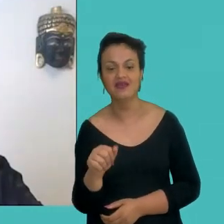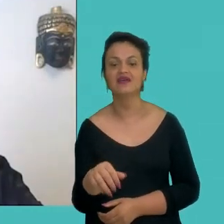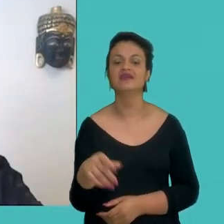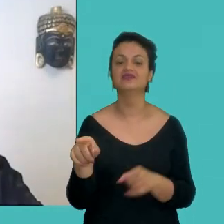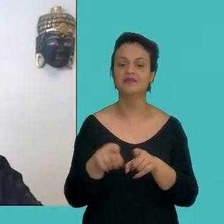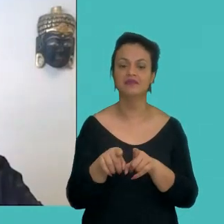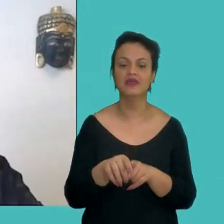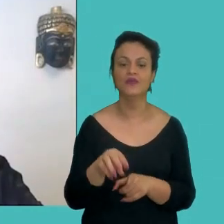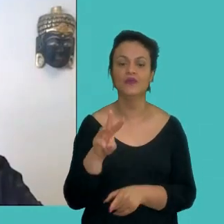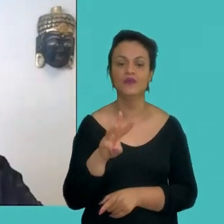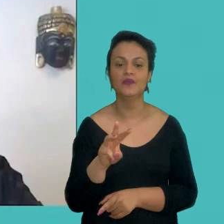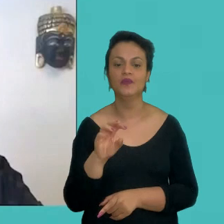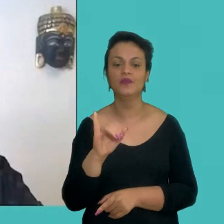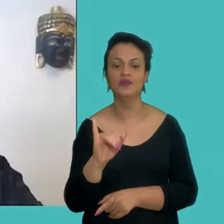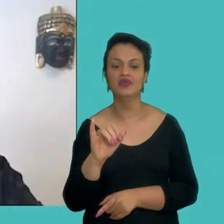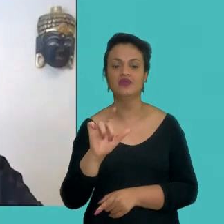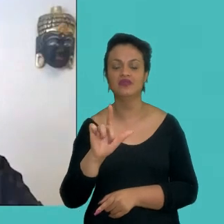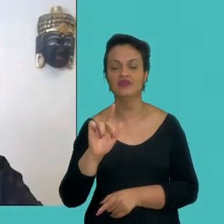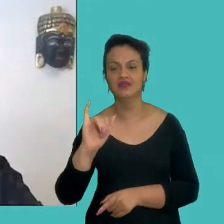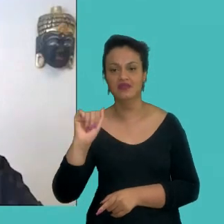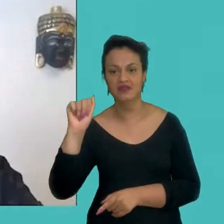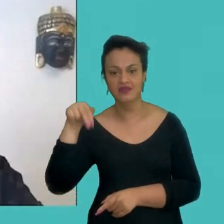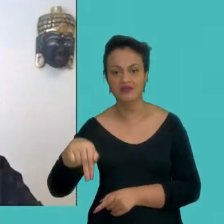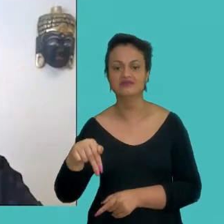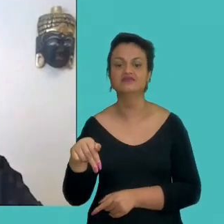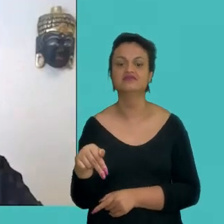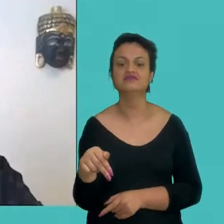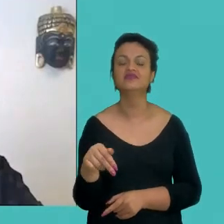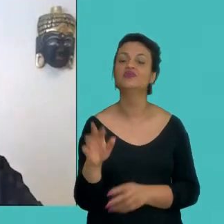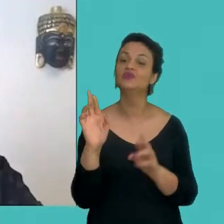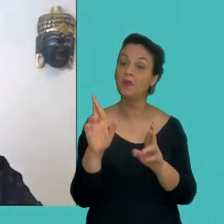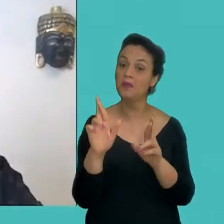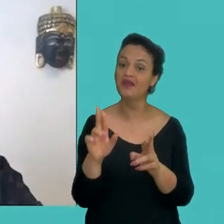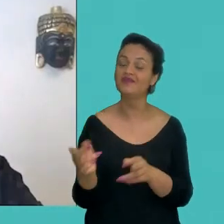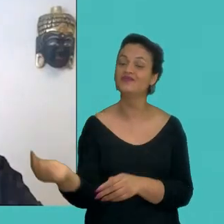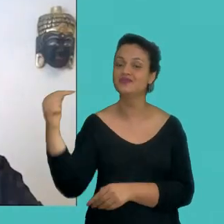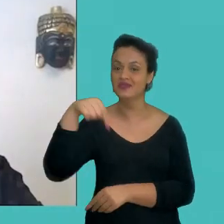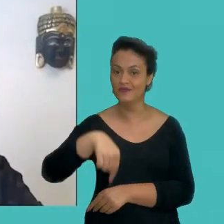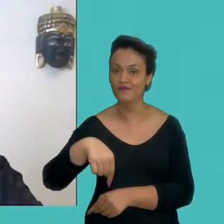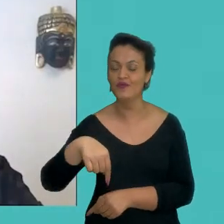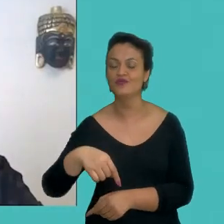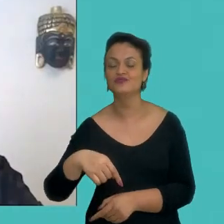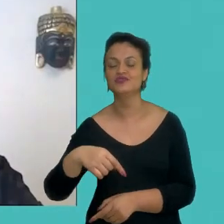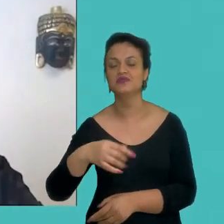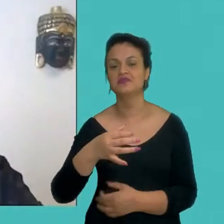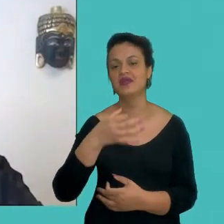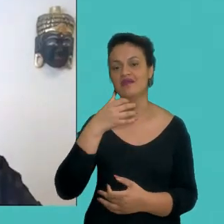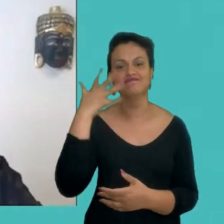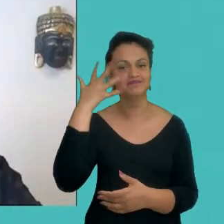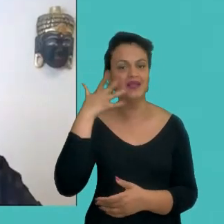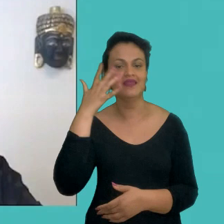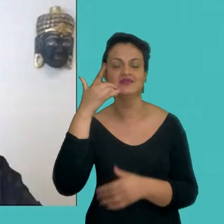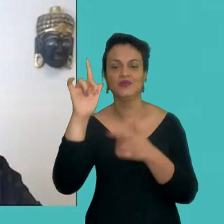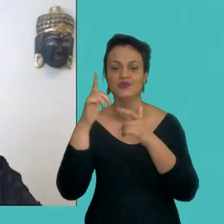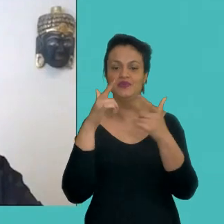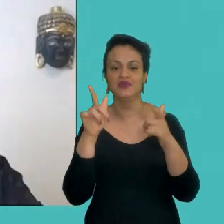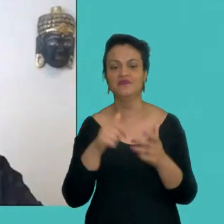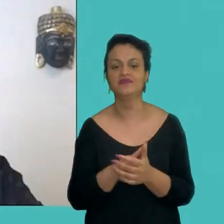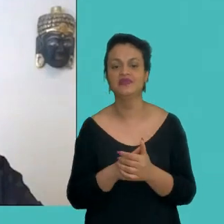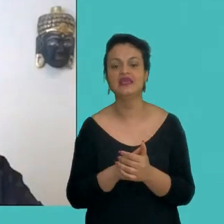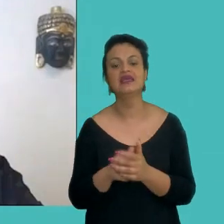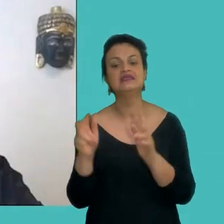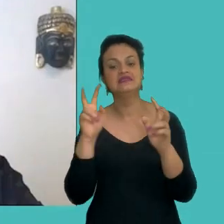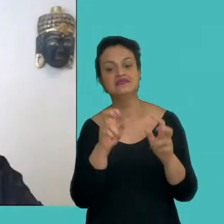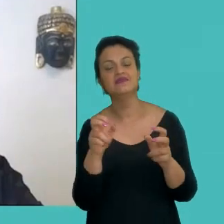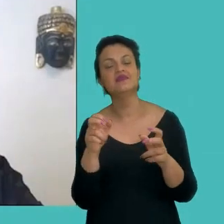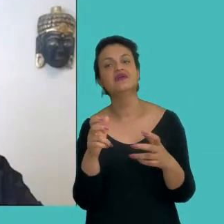e parabéns, William, mais uma vez. Esperamos poder contar sempre com a sua contribuição tão preciosa nessa